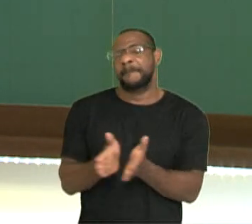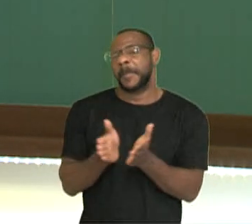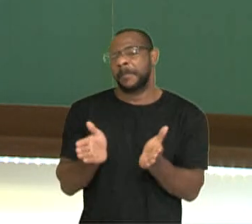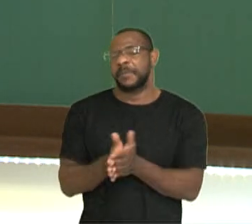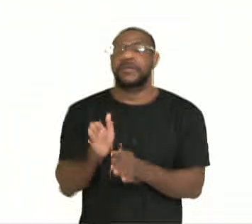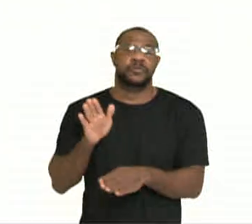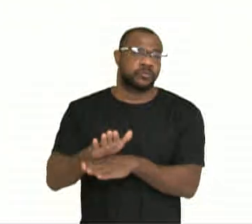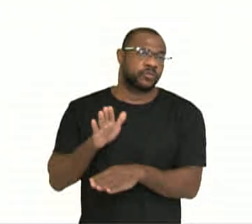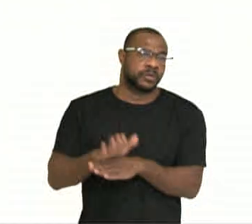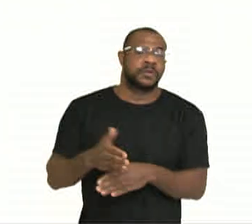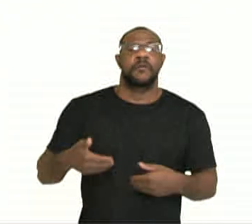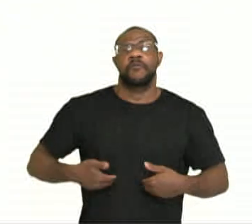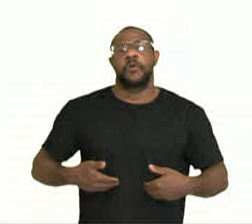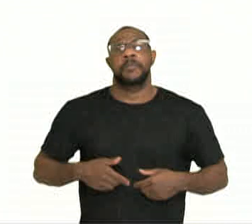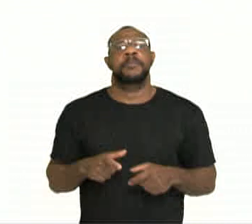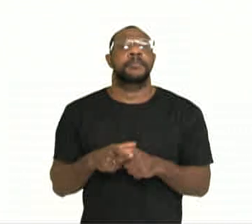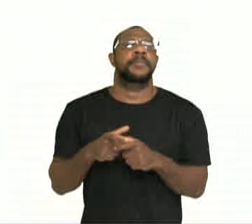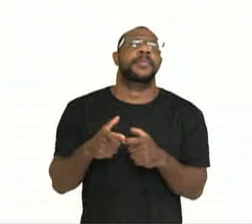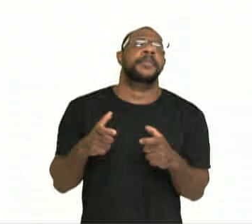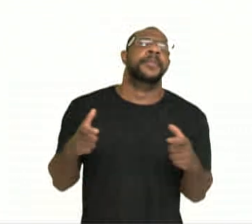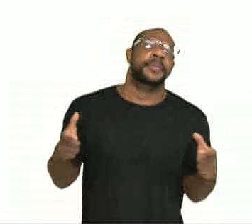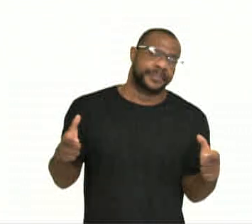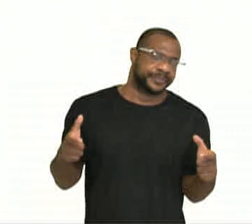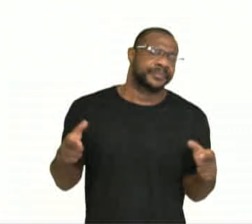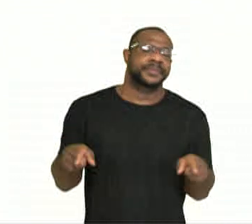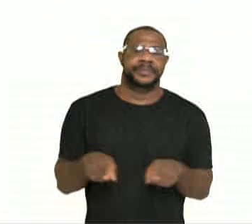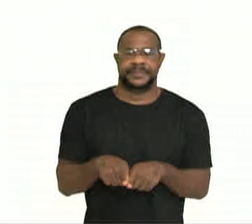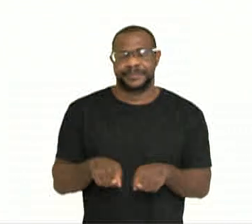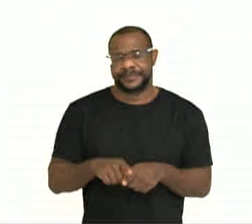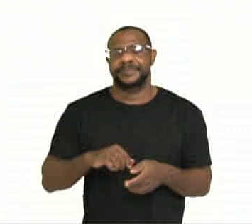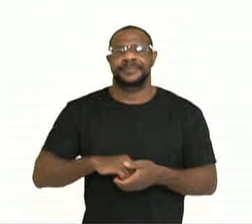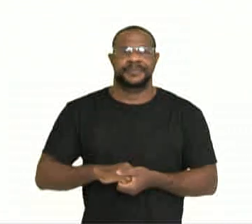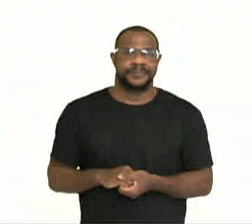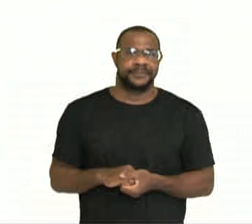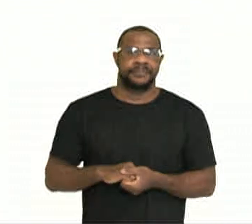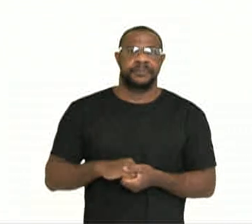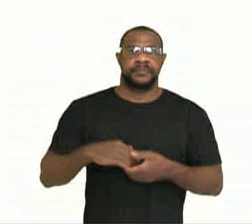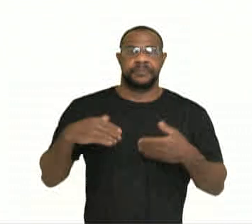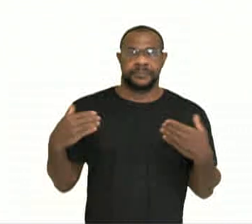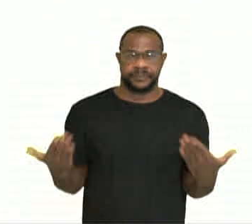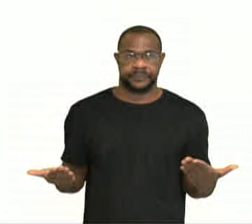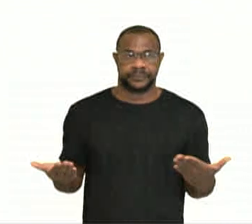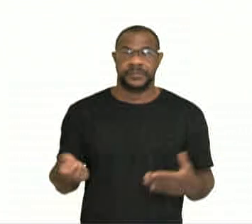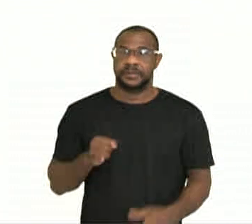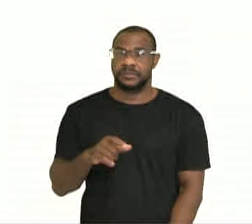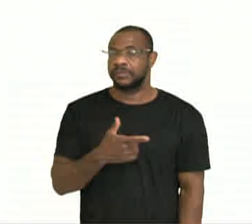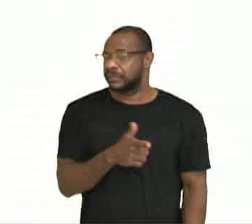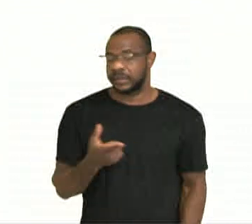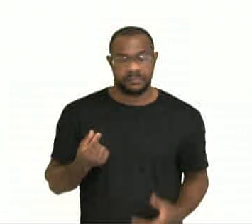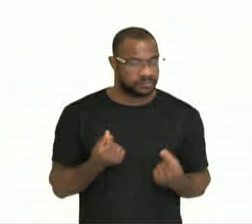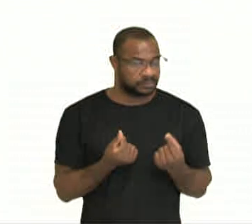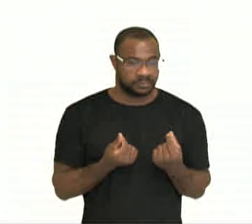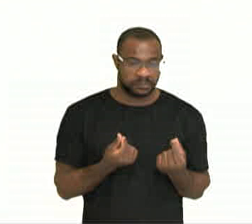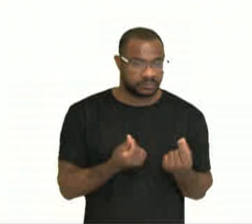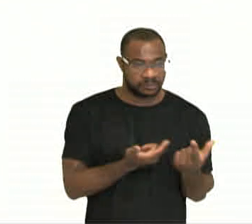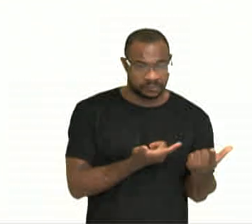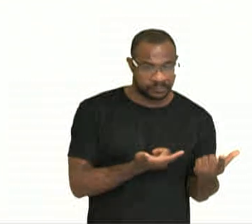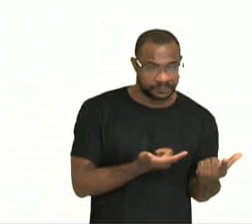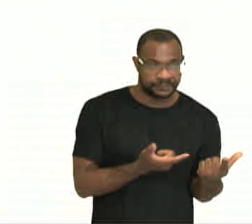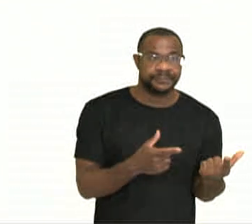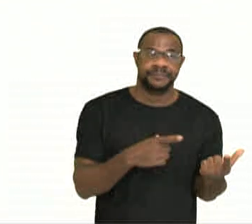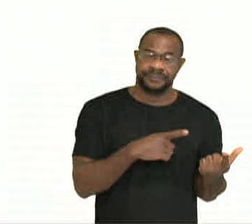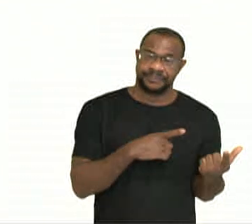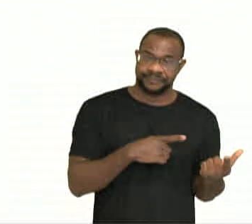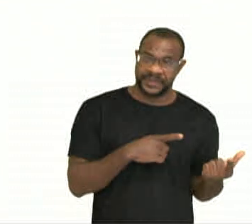da fome e do abastecimento das necessidades básicas da população. Se não tem renda, vai gerar